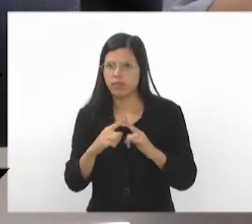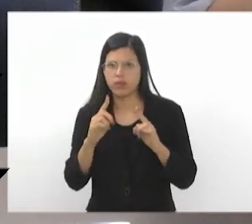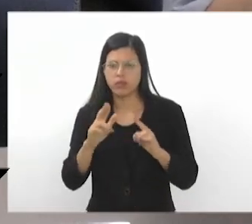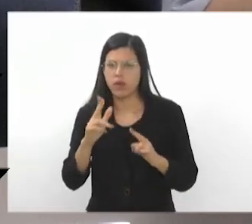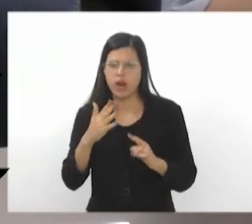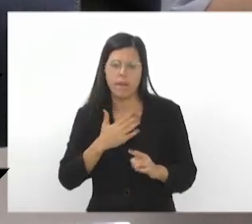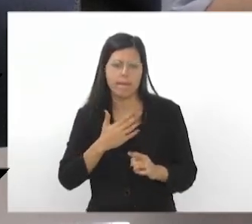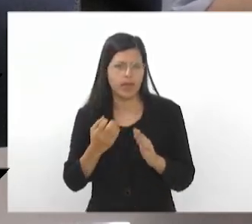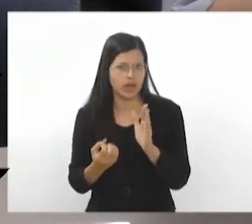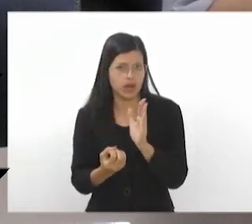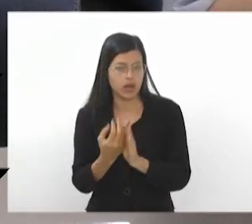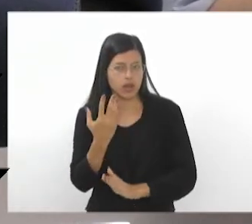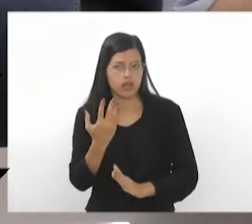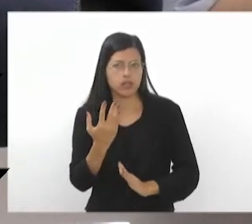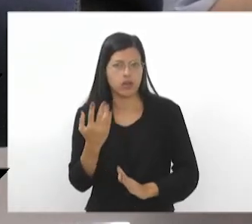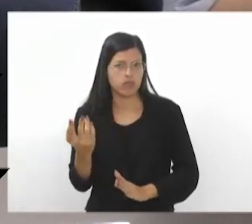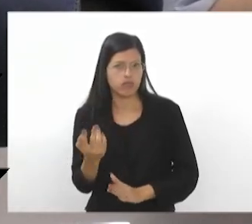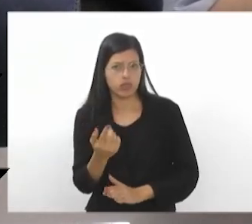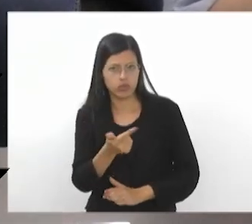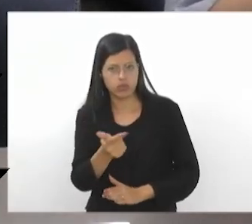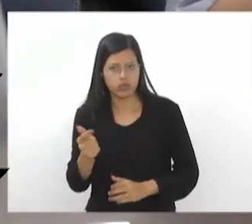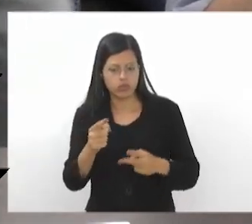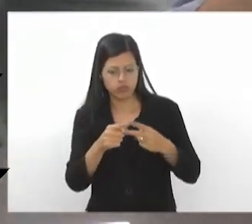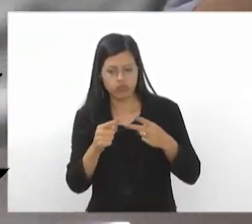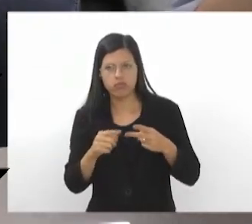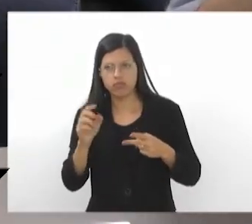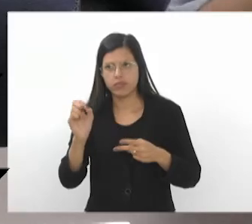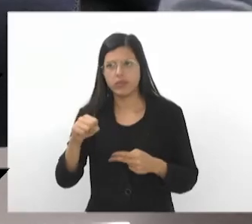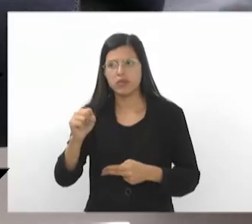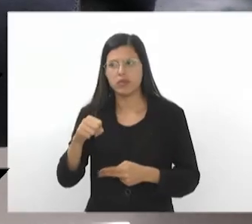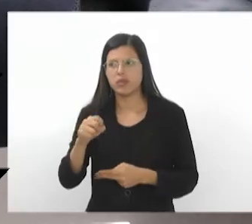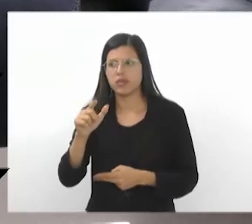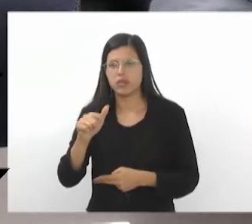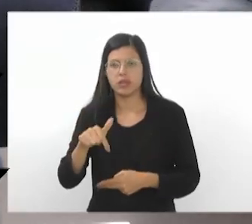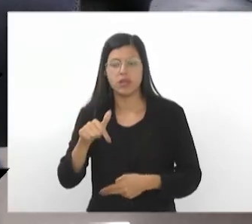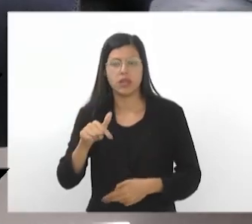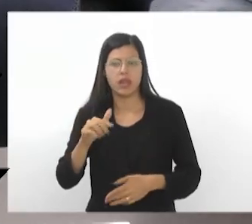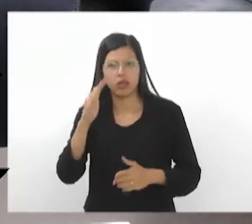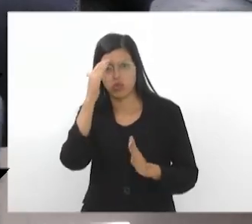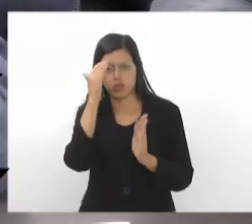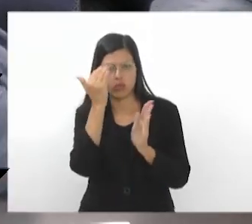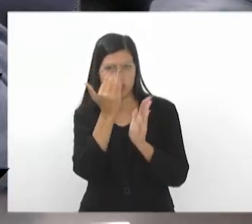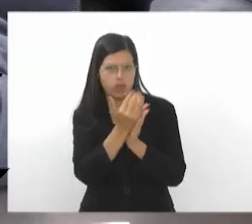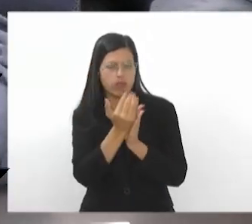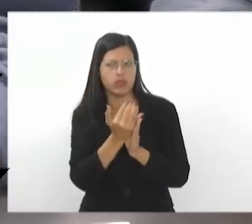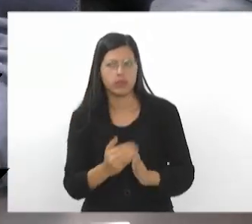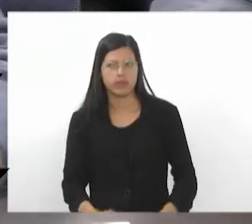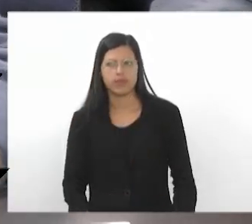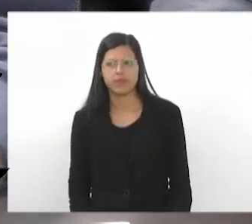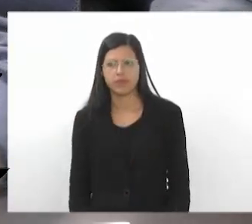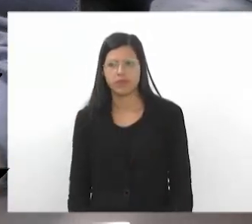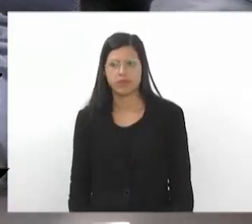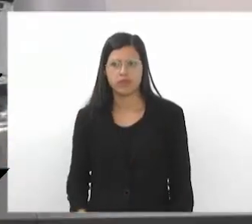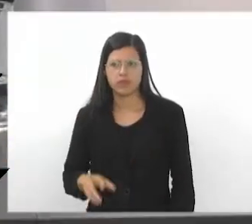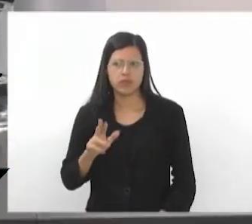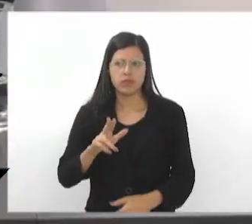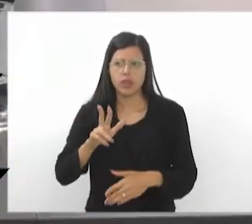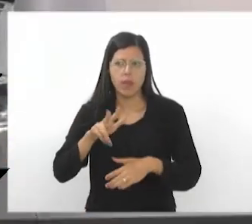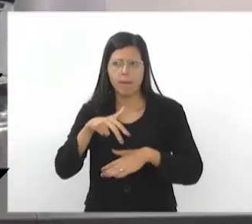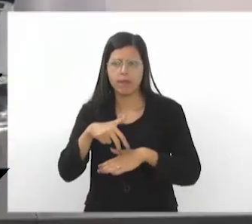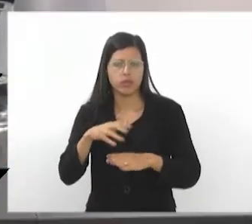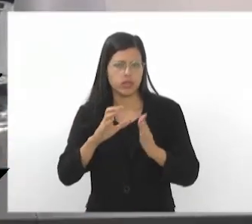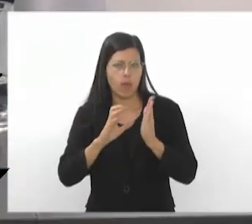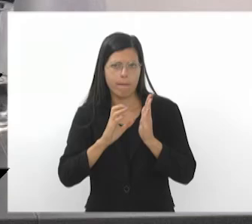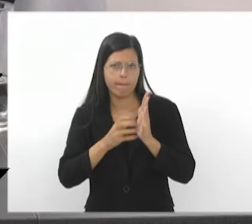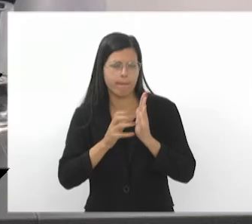autoria. Mas essas outras duas, sim, e são, no fundo, um cúmplice da original. Na verdade, a gente vê que não é nenhuma posição política, né? Que se é um